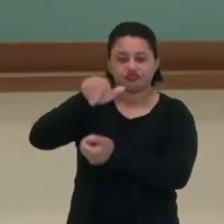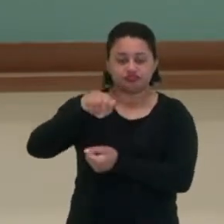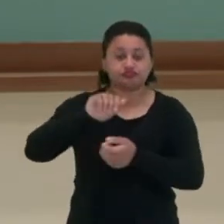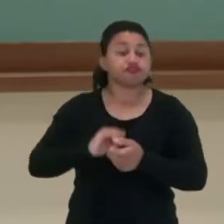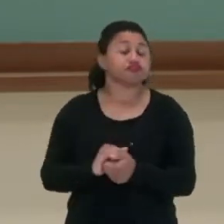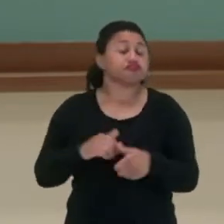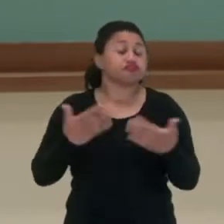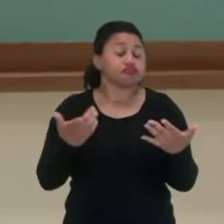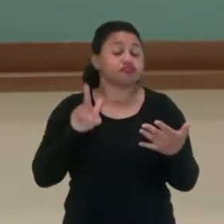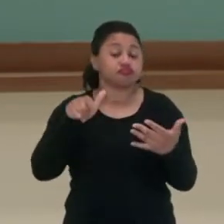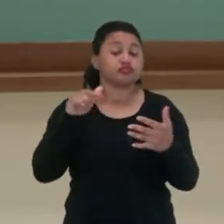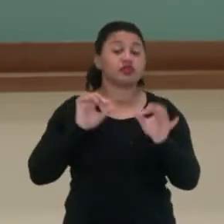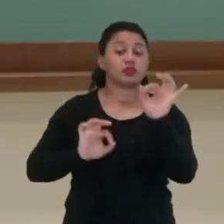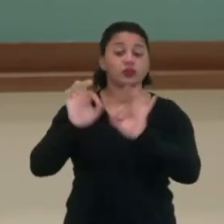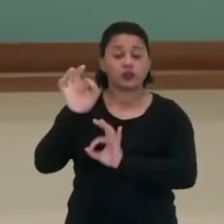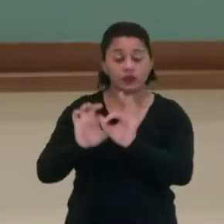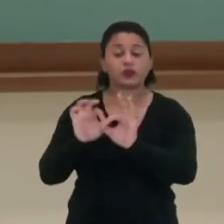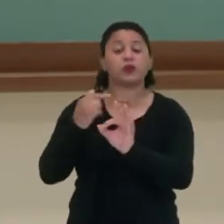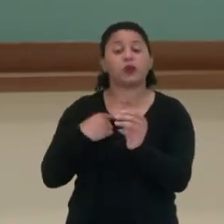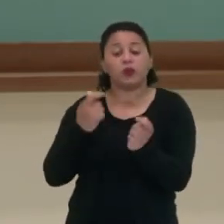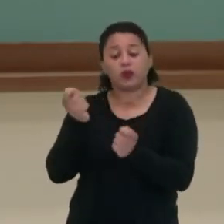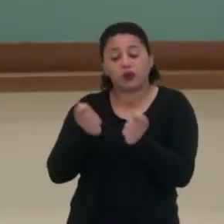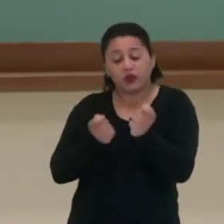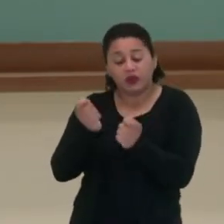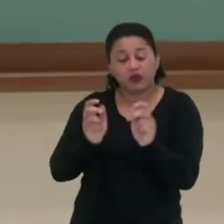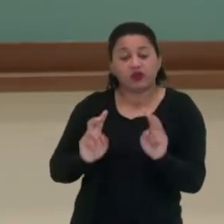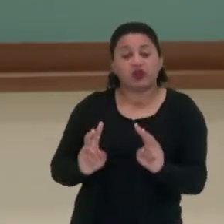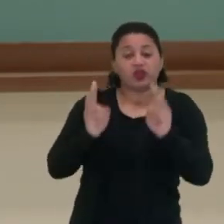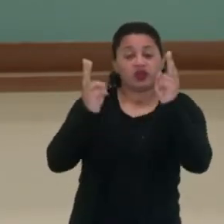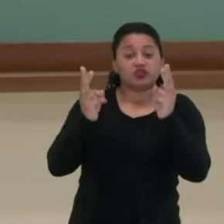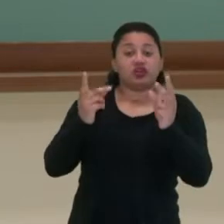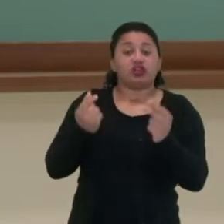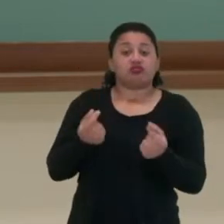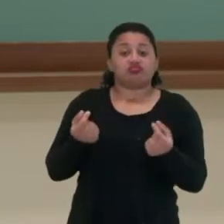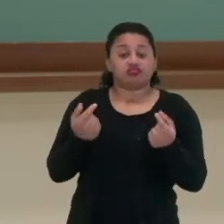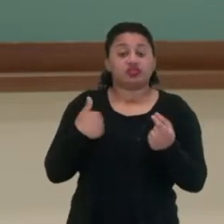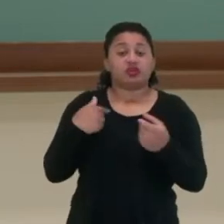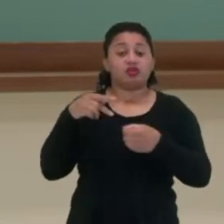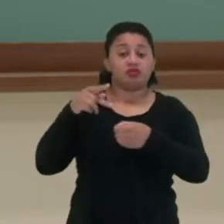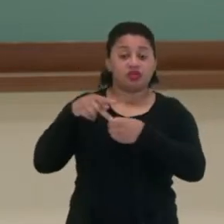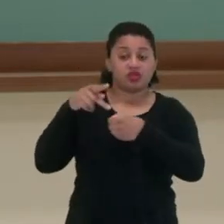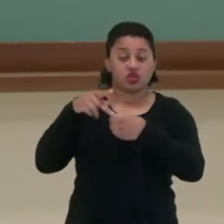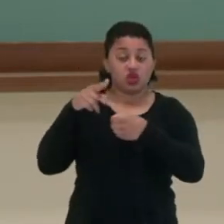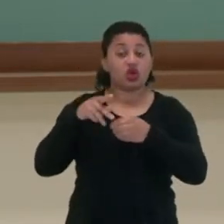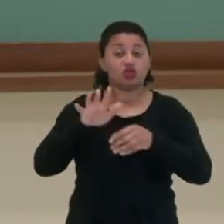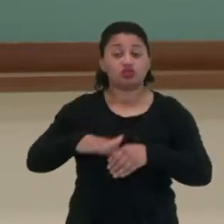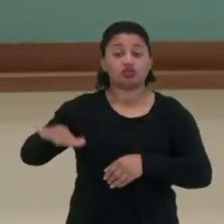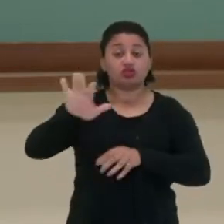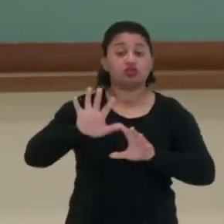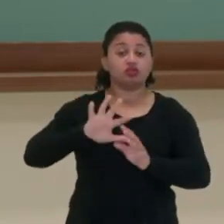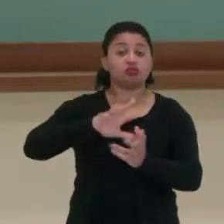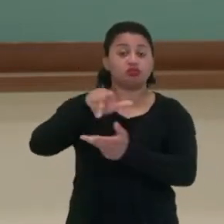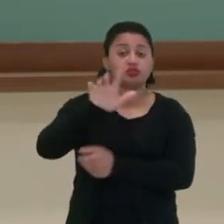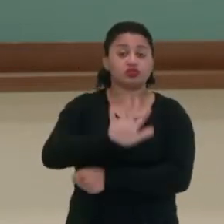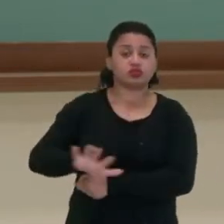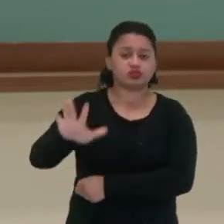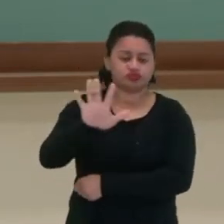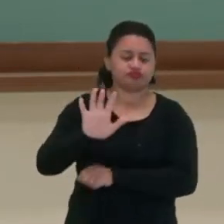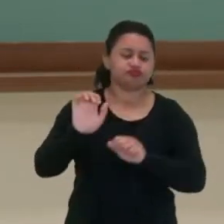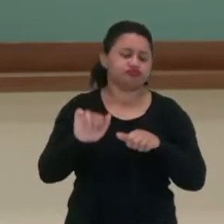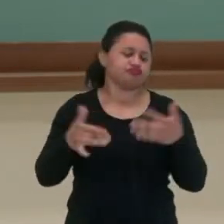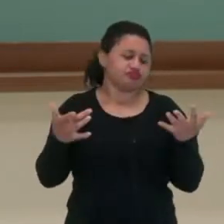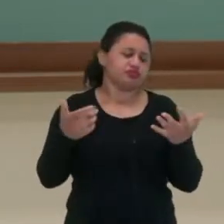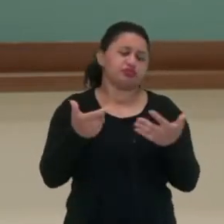essa organização ela acaba controlando o preço do petróleo, do barril do petróleo no mundo, fazendo assim com que haja algo